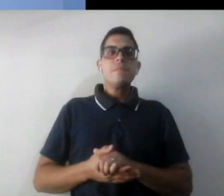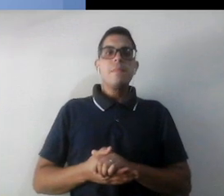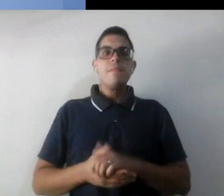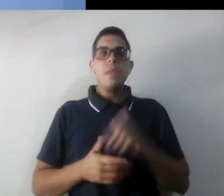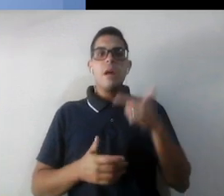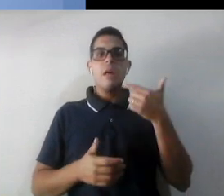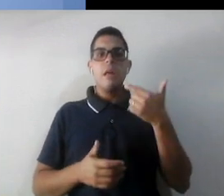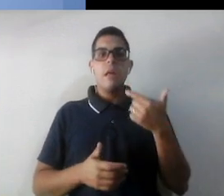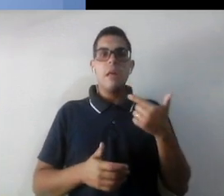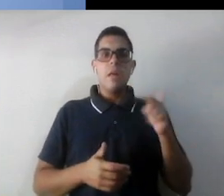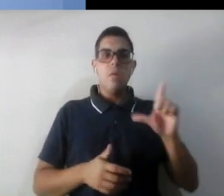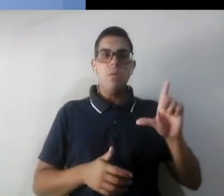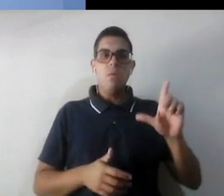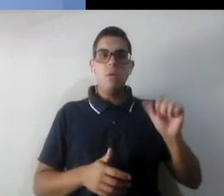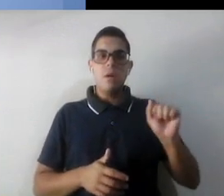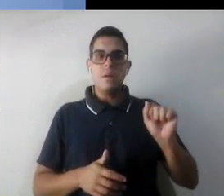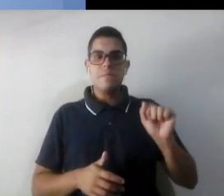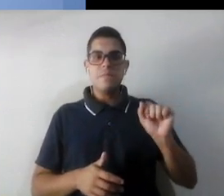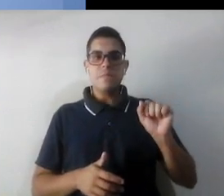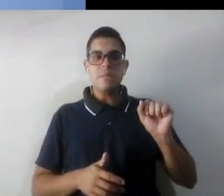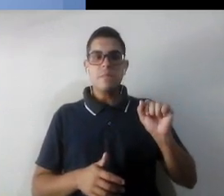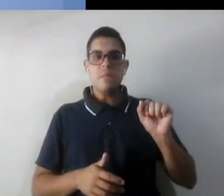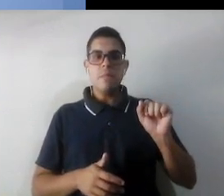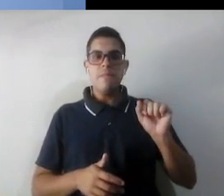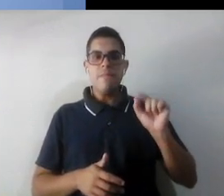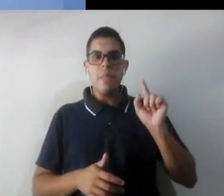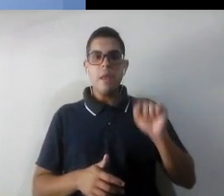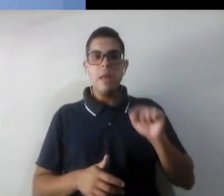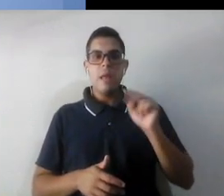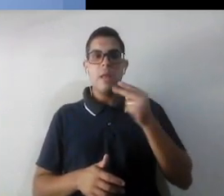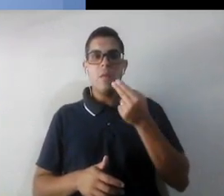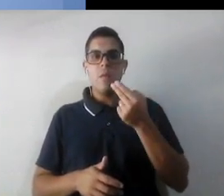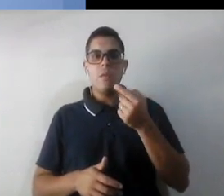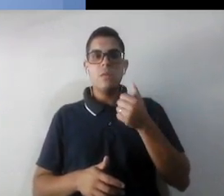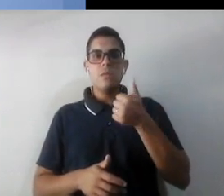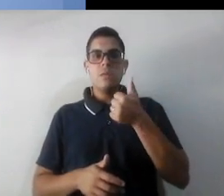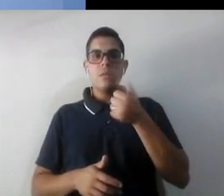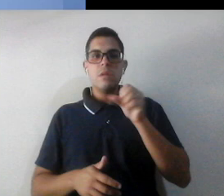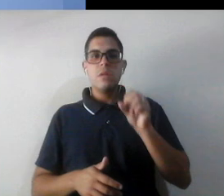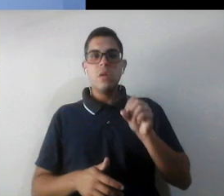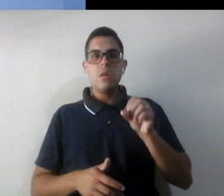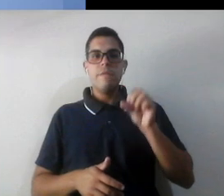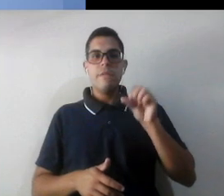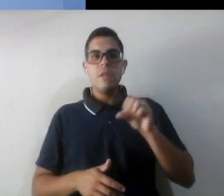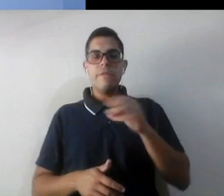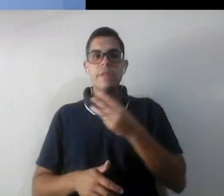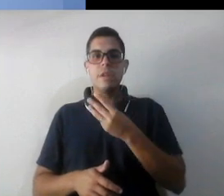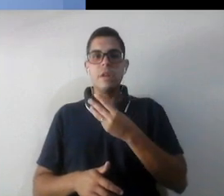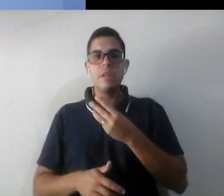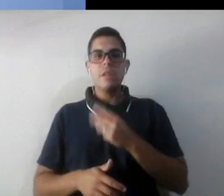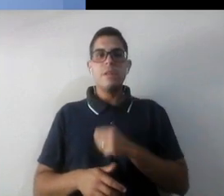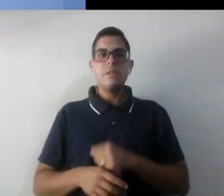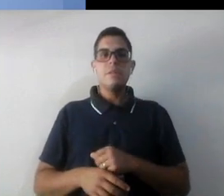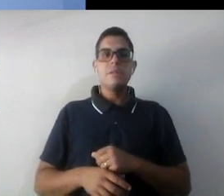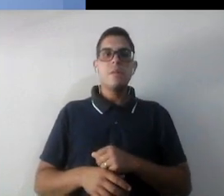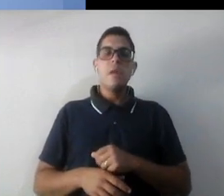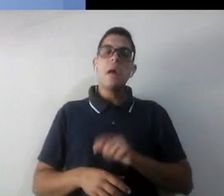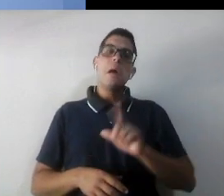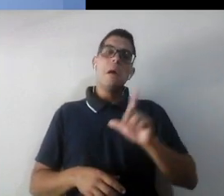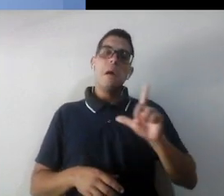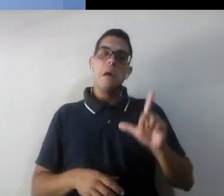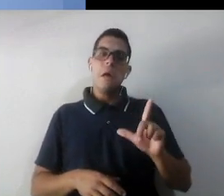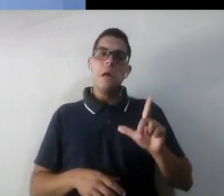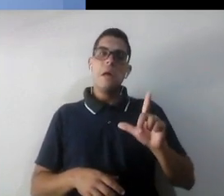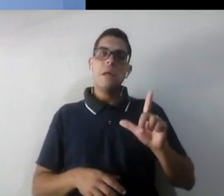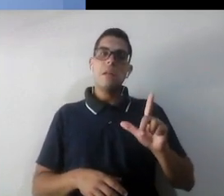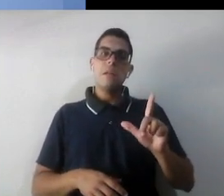igual a 19,93 metros. E, no caso, o nosso comprimento nominal da trena é de 20 metros.